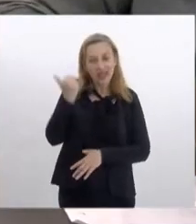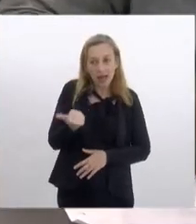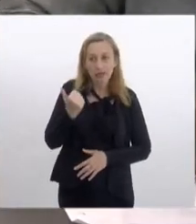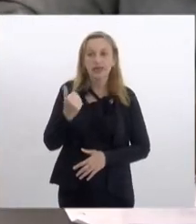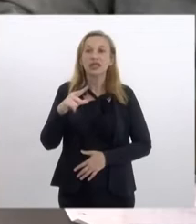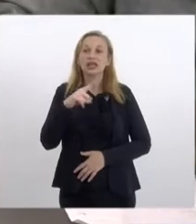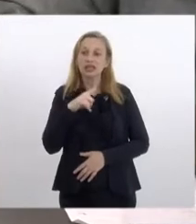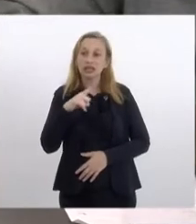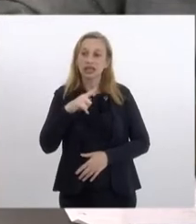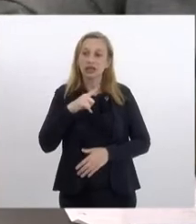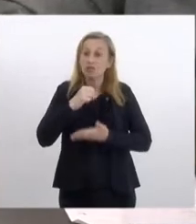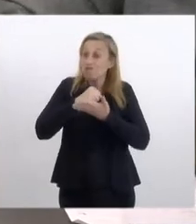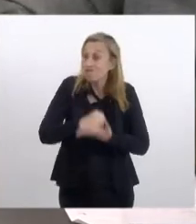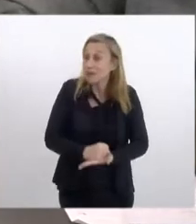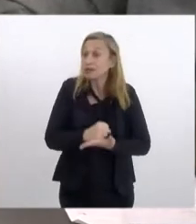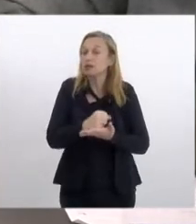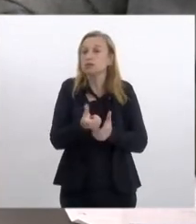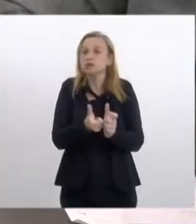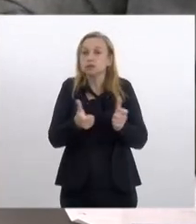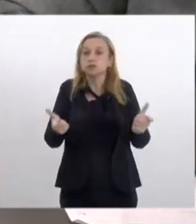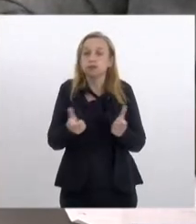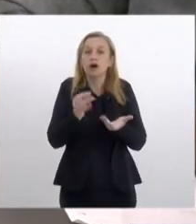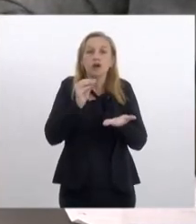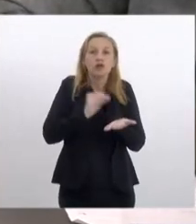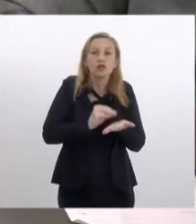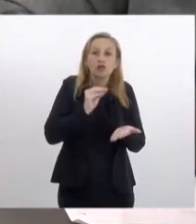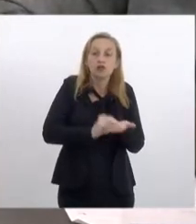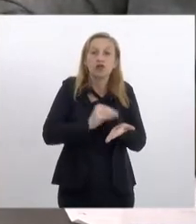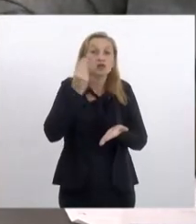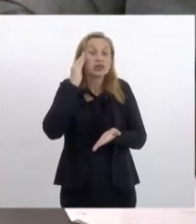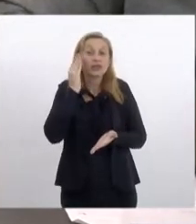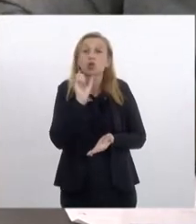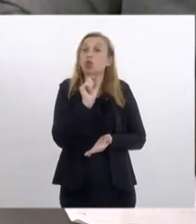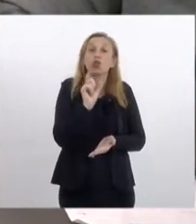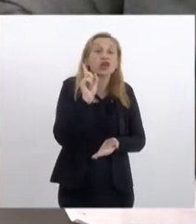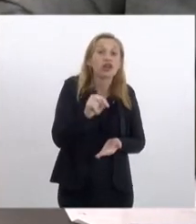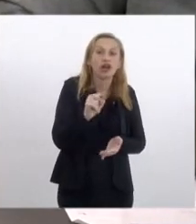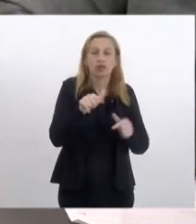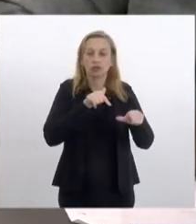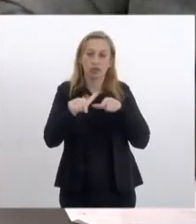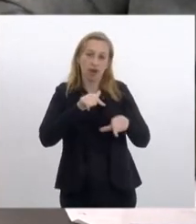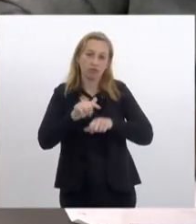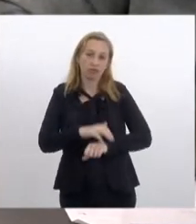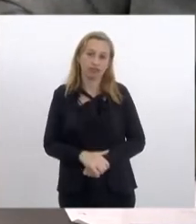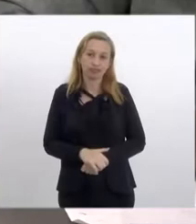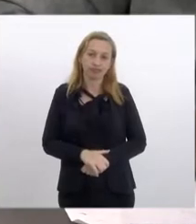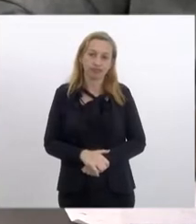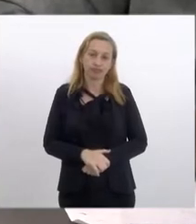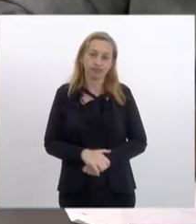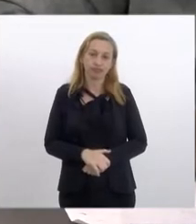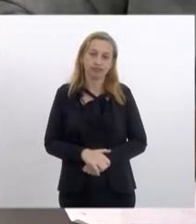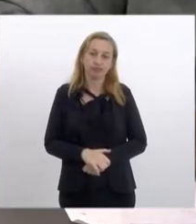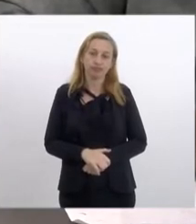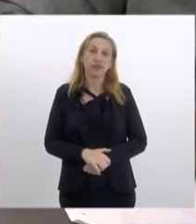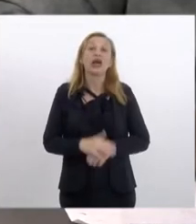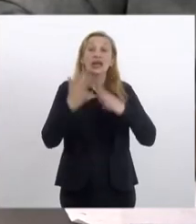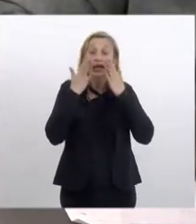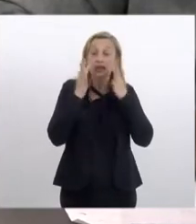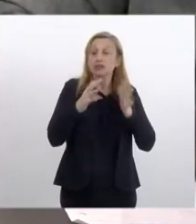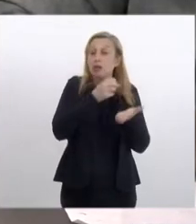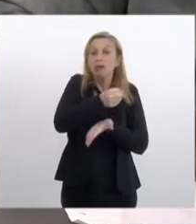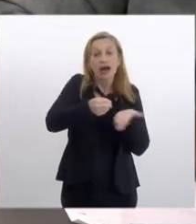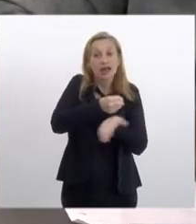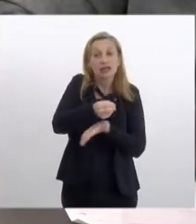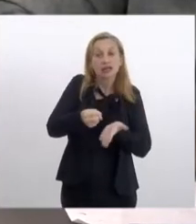que existe uma sobrecarga por falta de uma compreensão do que é esse trabalho, né? E a atenção